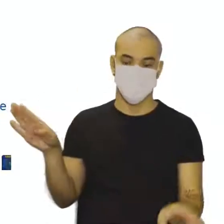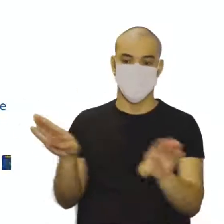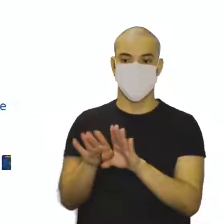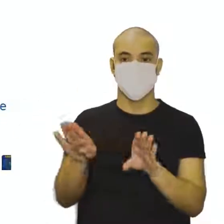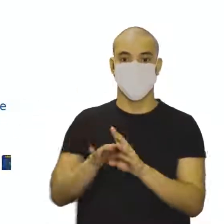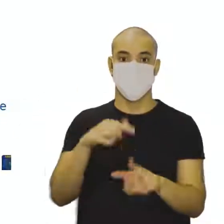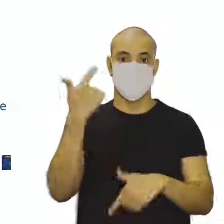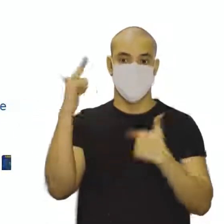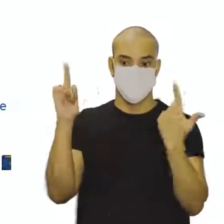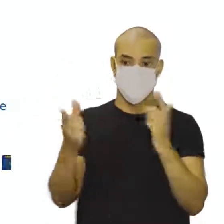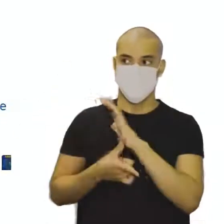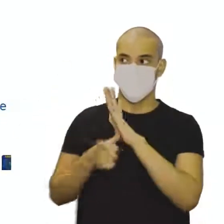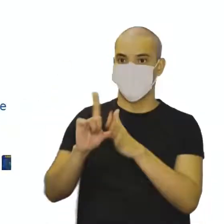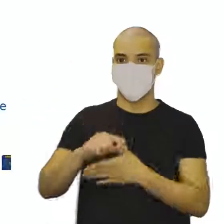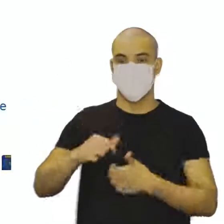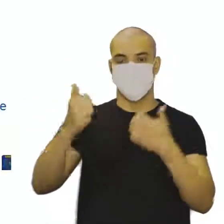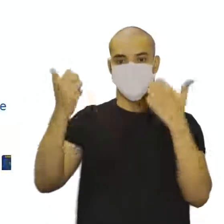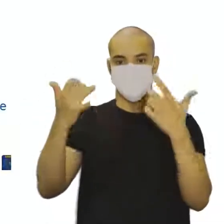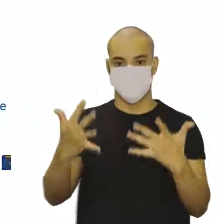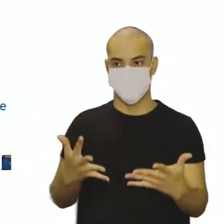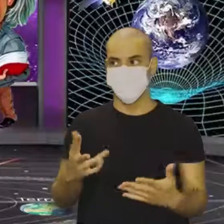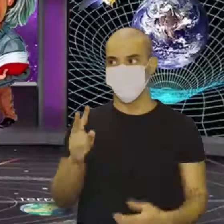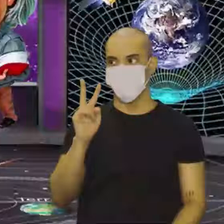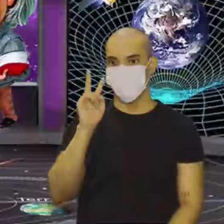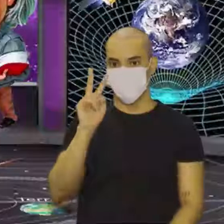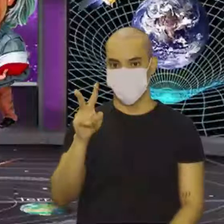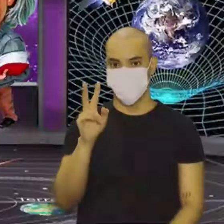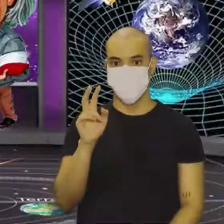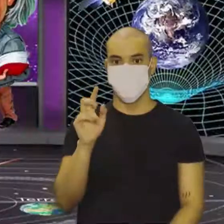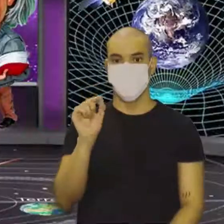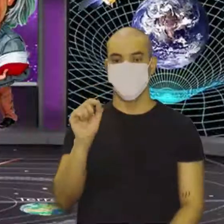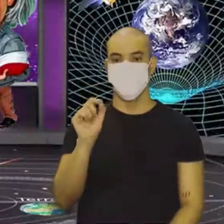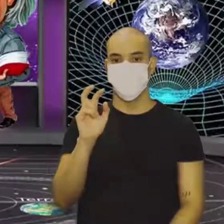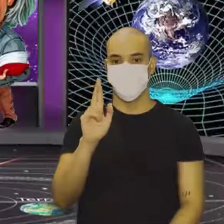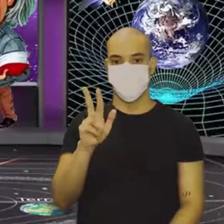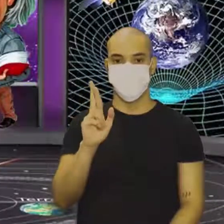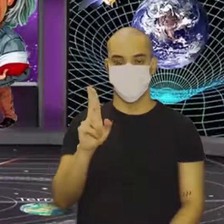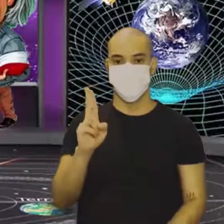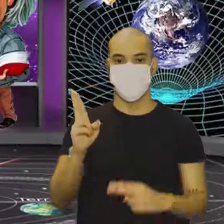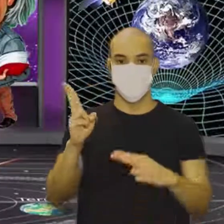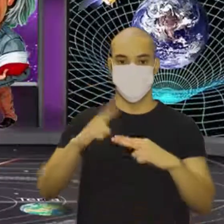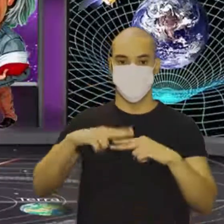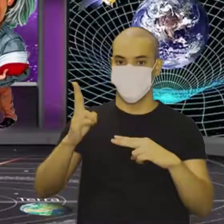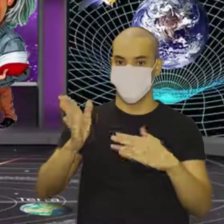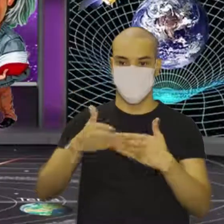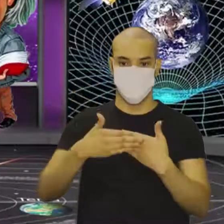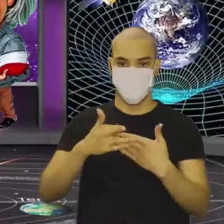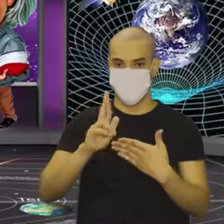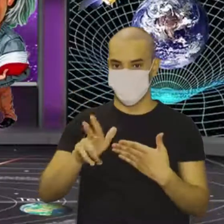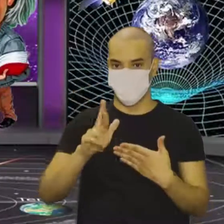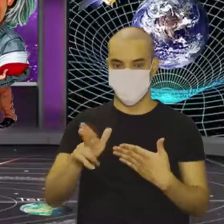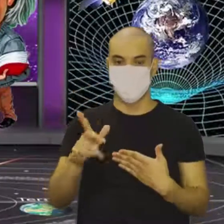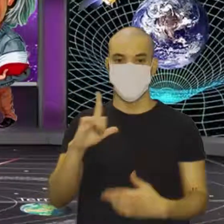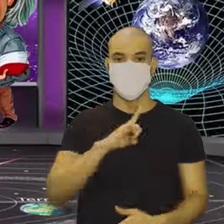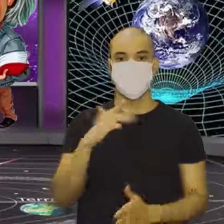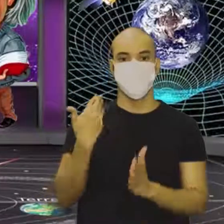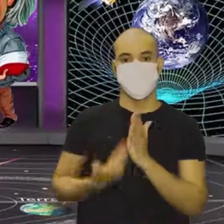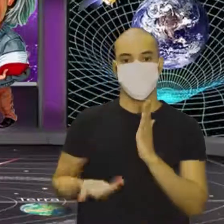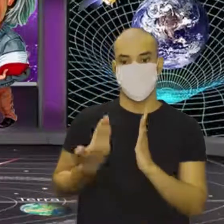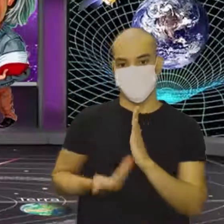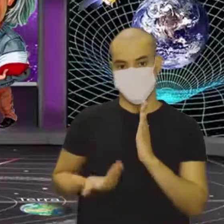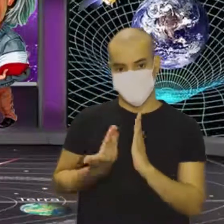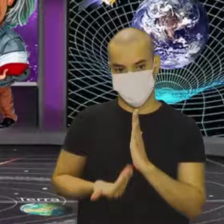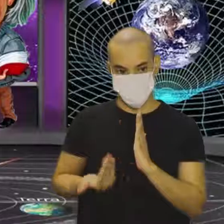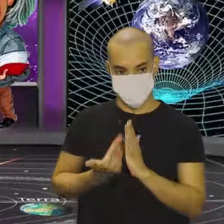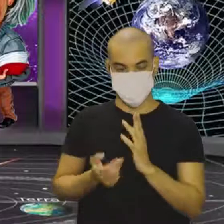as outras que a gente colocou. Vocês podem ver que não é, né? Que não é fechadinho, ok? Aí o que acontece? Eu tenho perda de